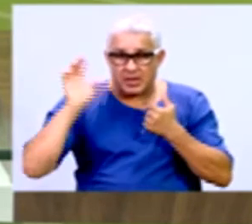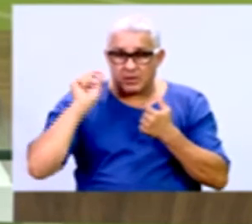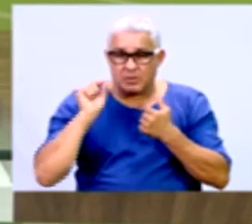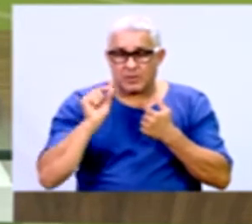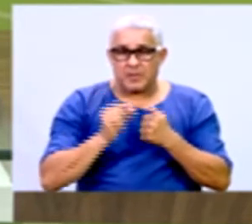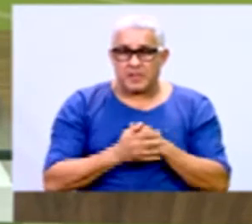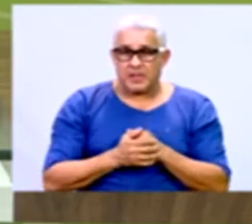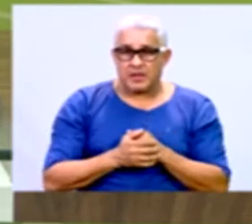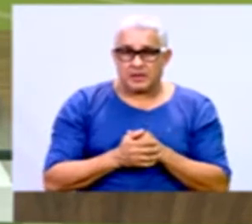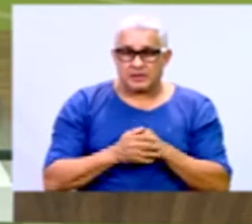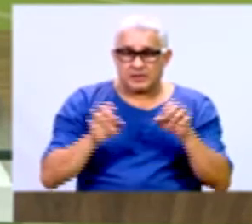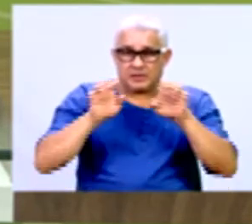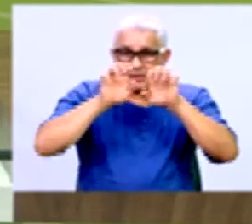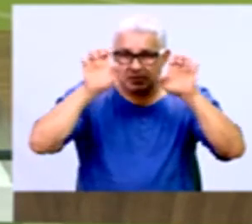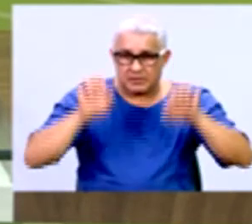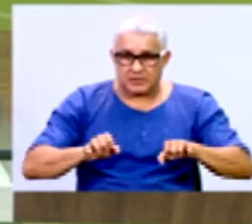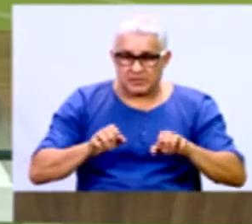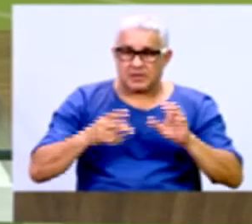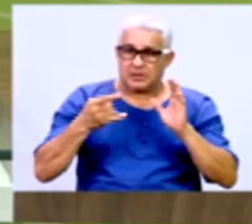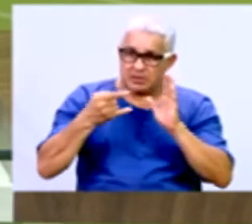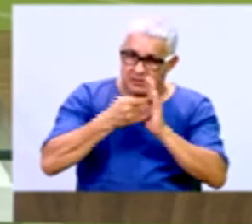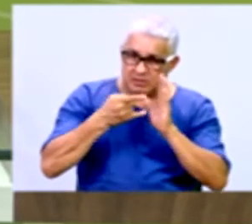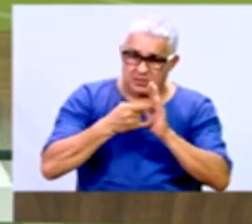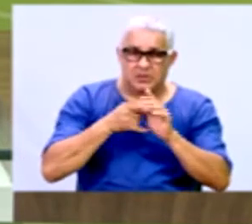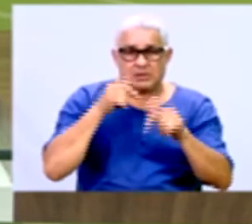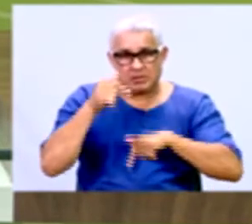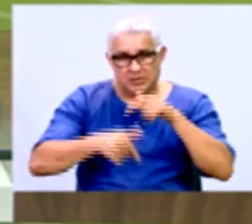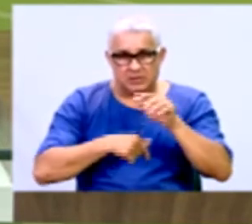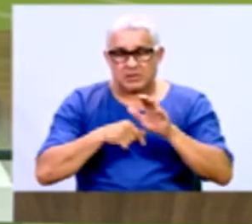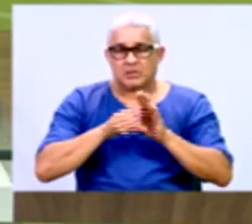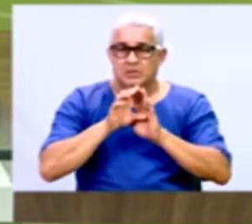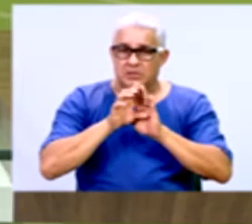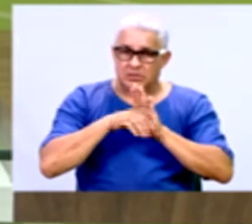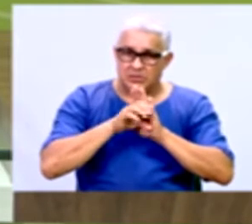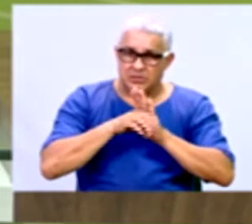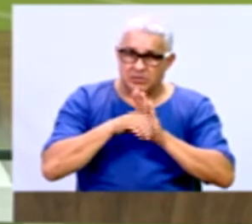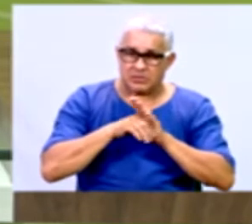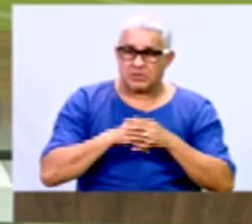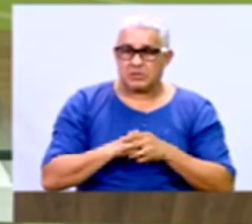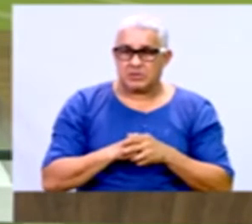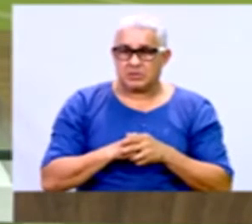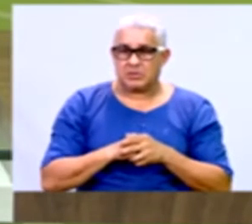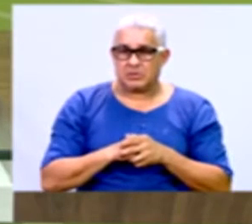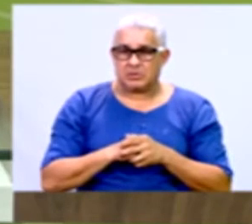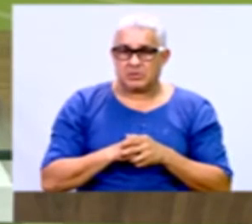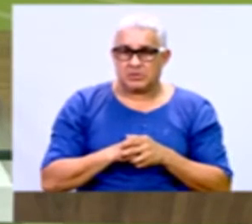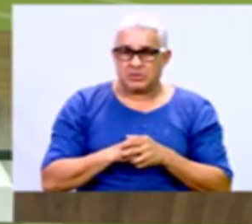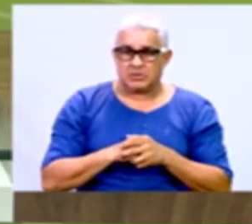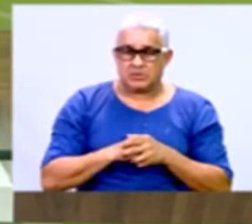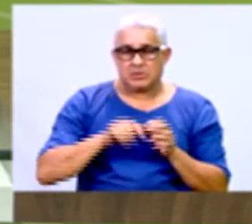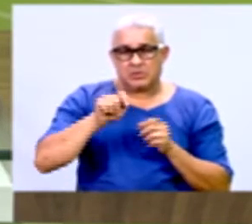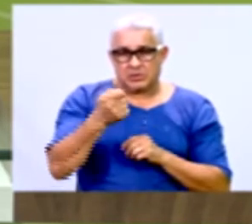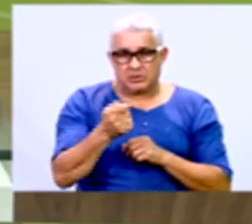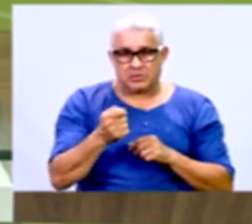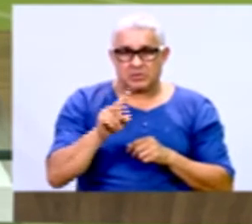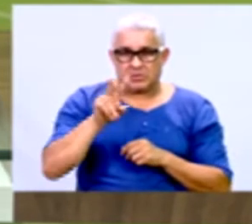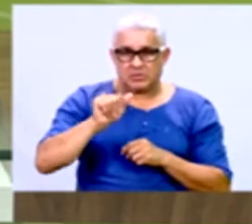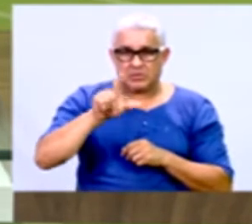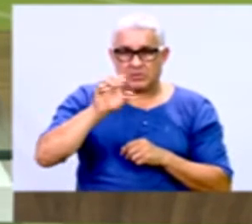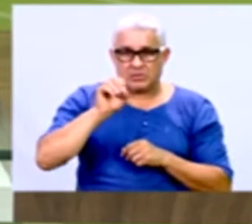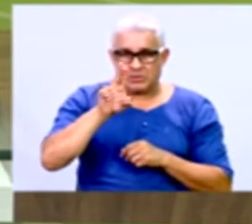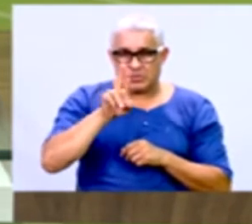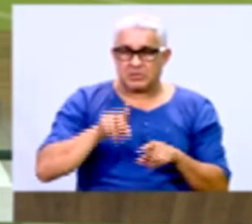assim, de uma estrutura de programação. Ele trabalha com um conceito, o professor vai explicar melhor a questão de chave e valor,